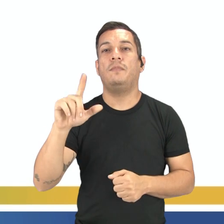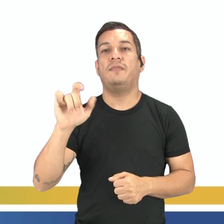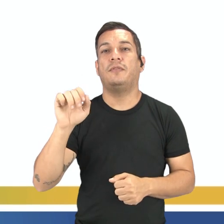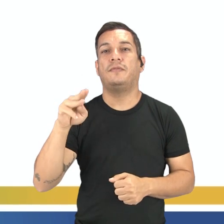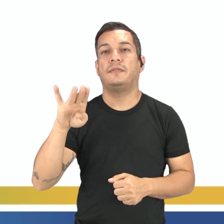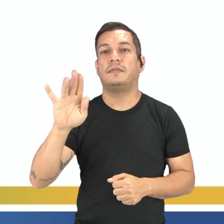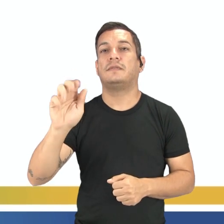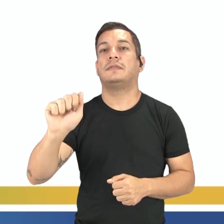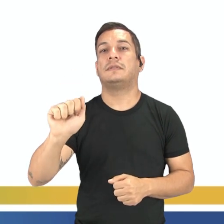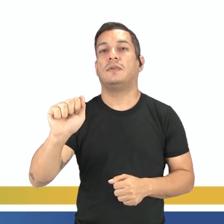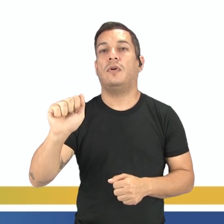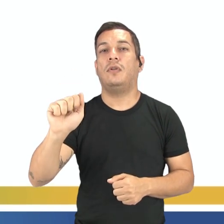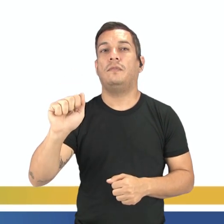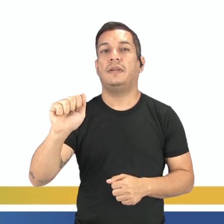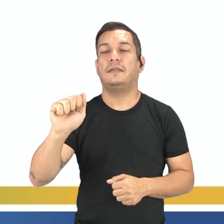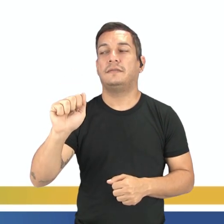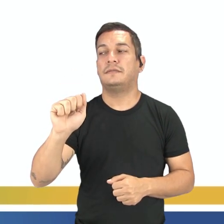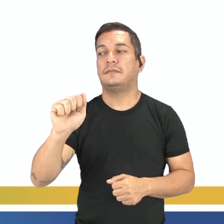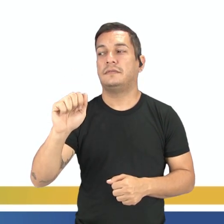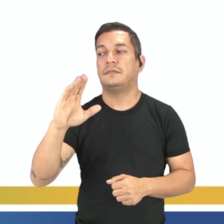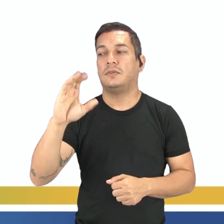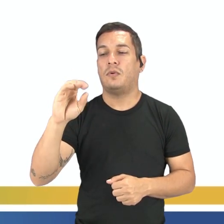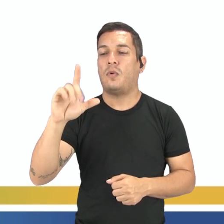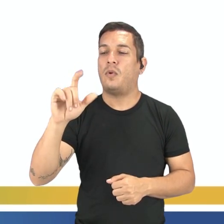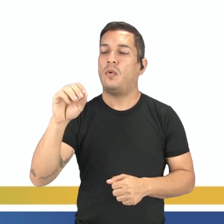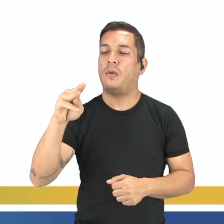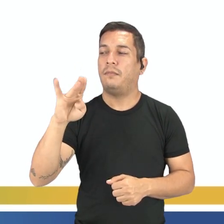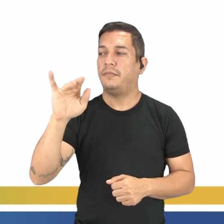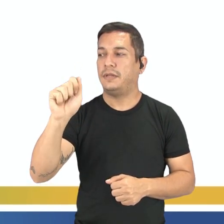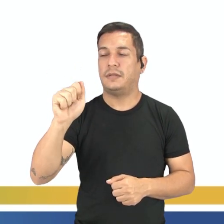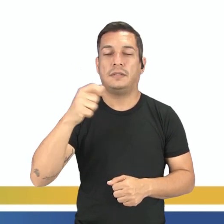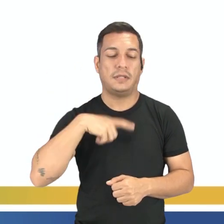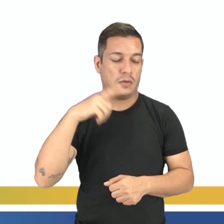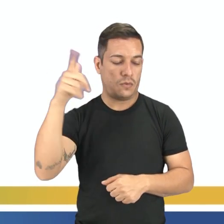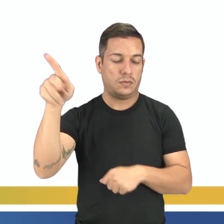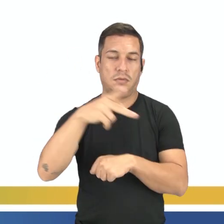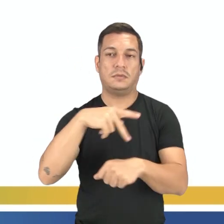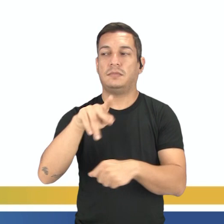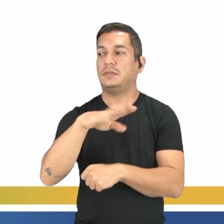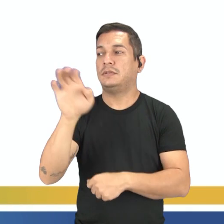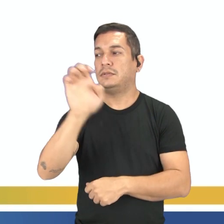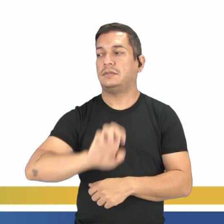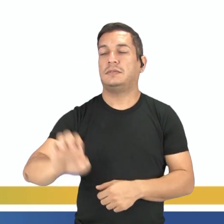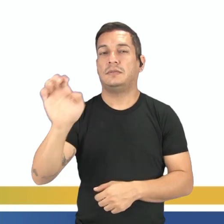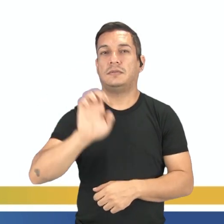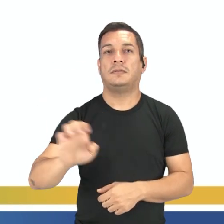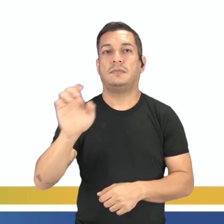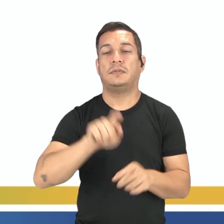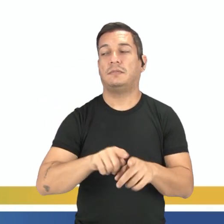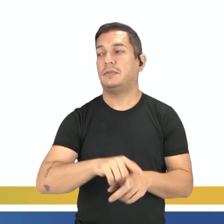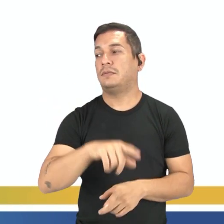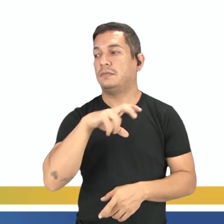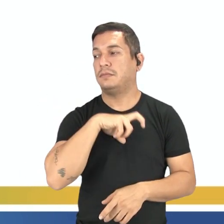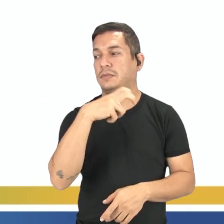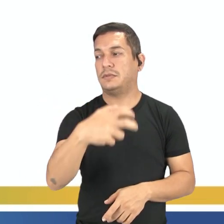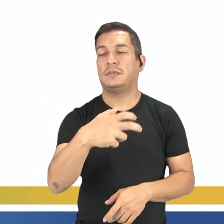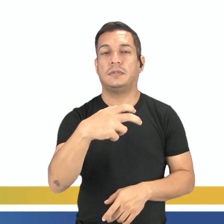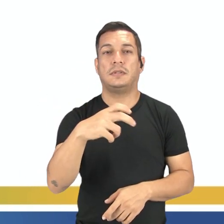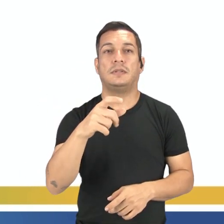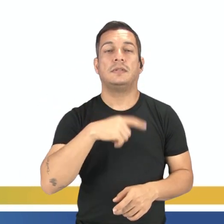De verde, representando os países da Europa e outros, temos a Alemanha e Portugal. Na